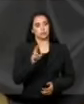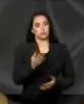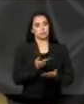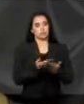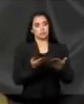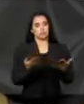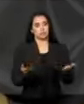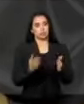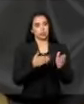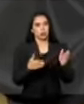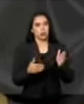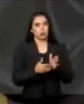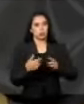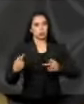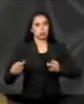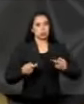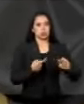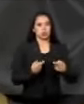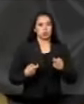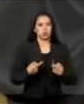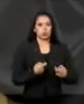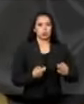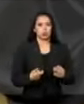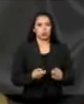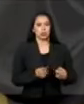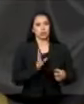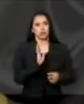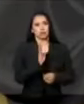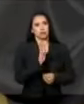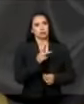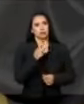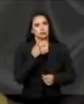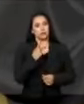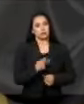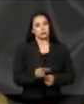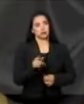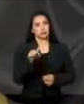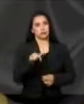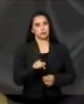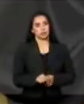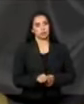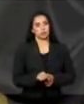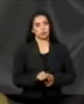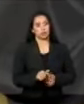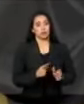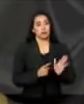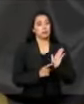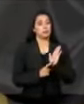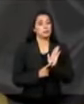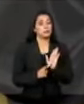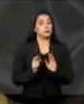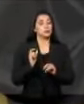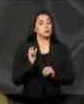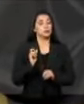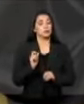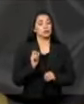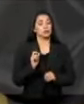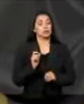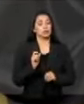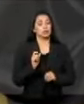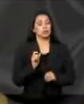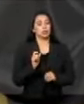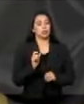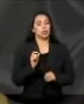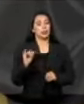toda a discussão, como foi bem enfocada pelo Dr. Fábio Tufik, diz respeito à exata dimensão